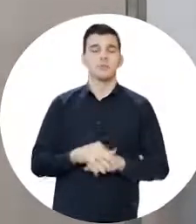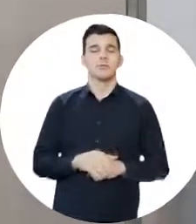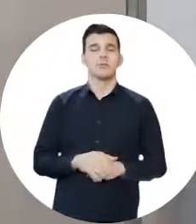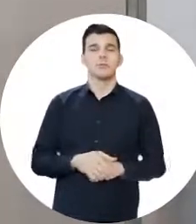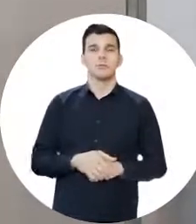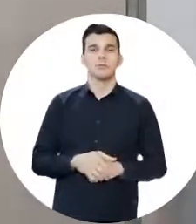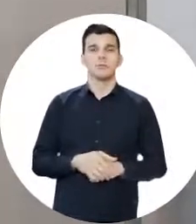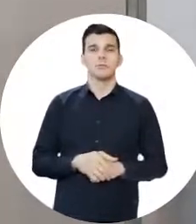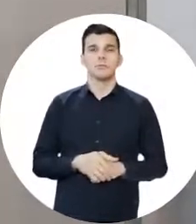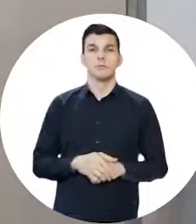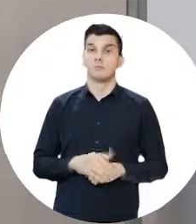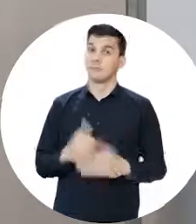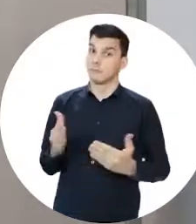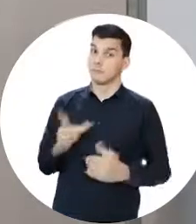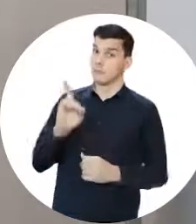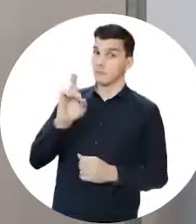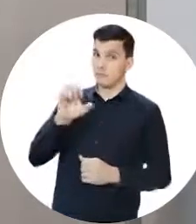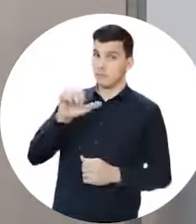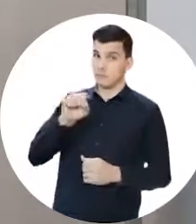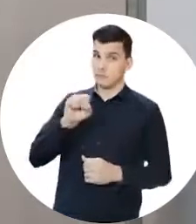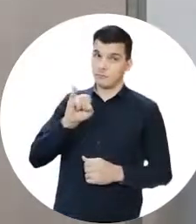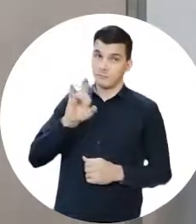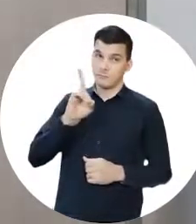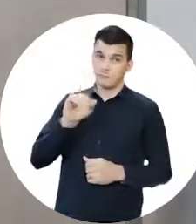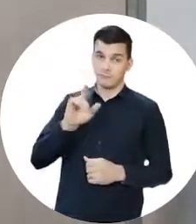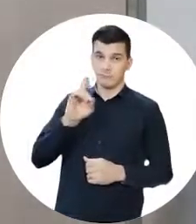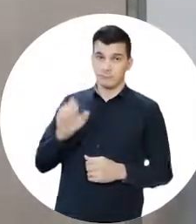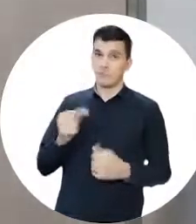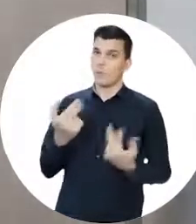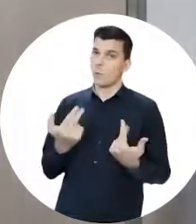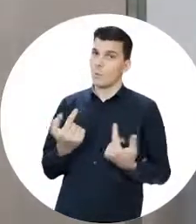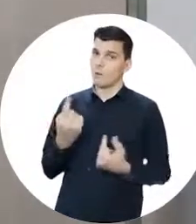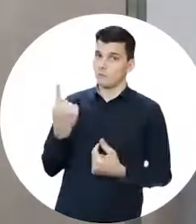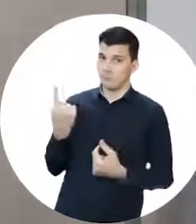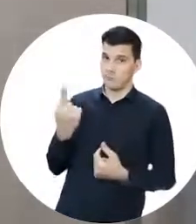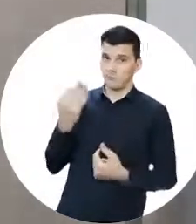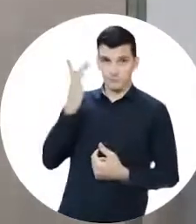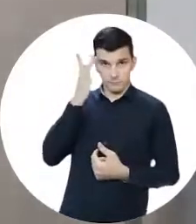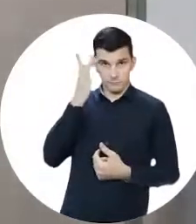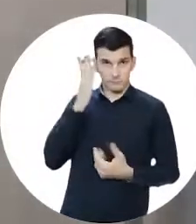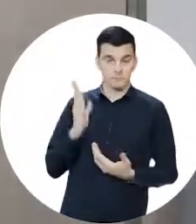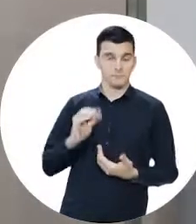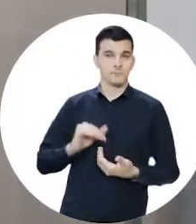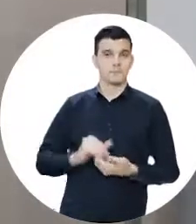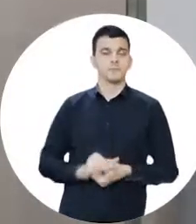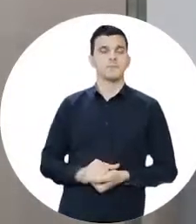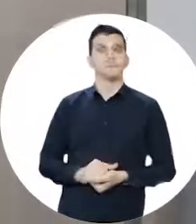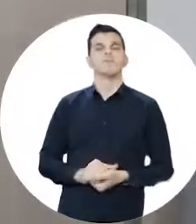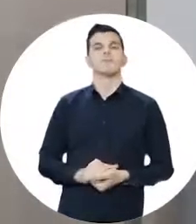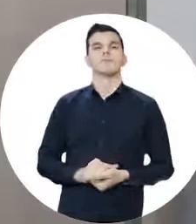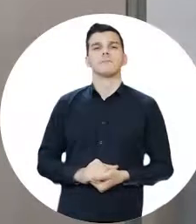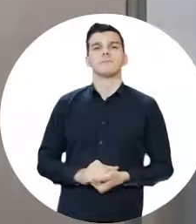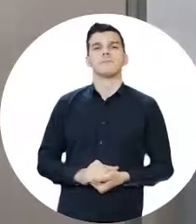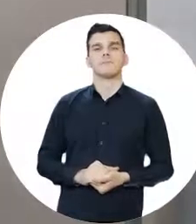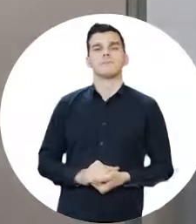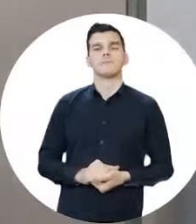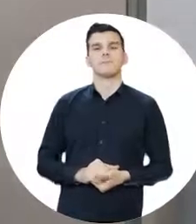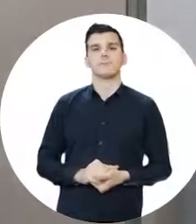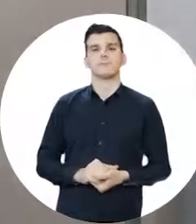Agora, densidade é igual a massa da solução dividido pelo volume dessa solução,